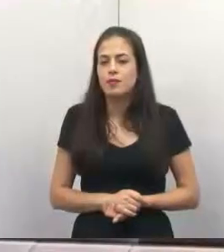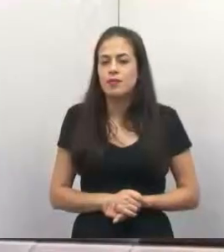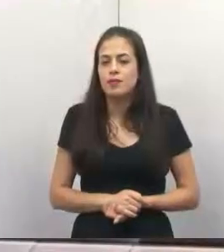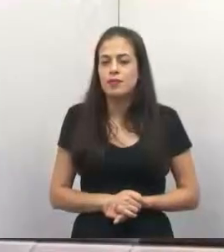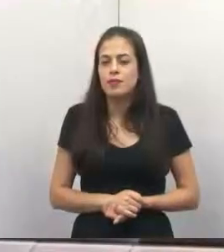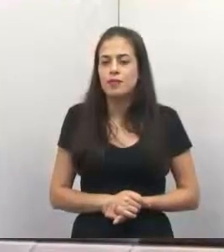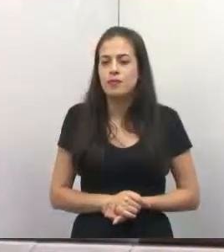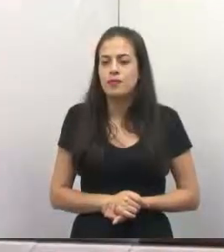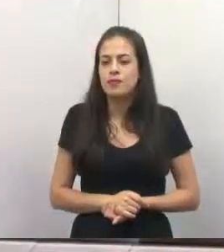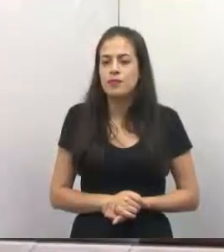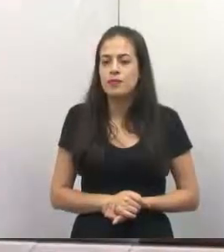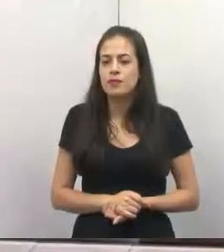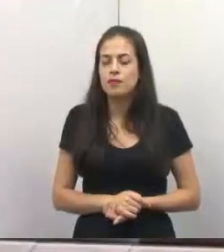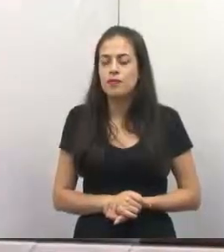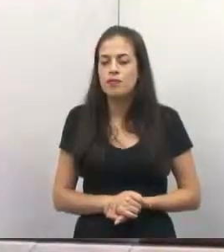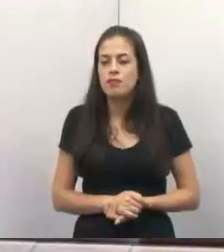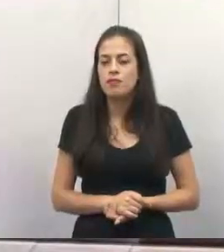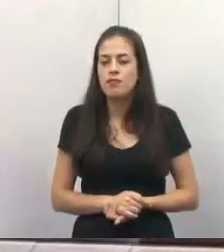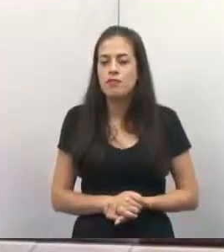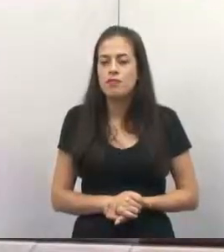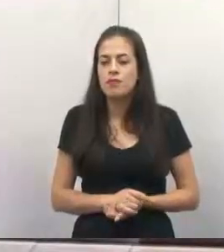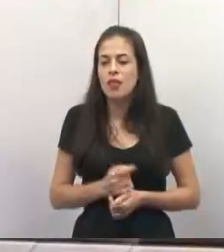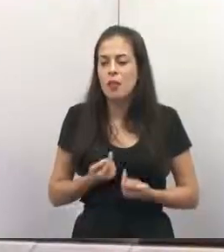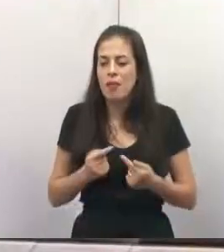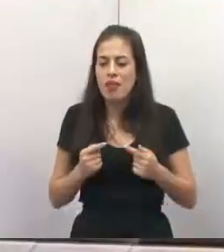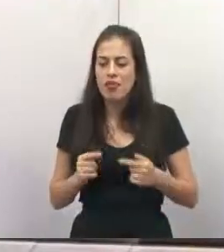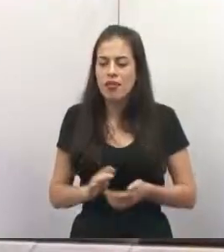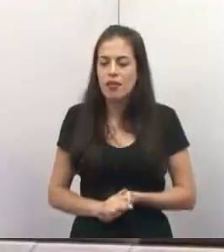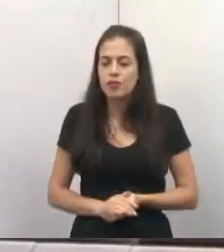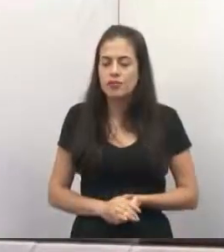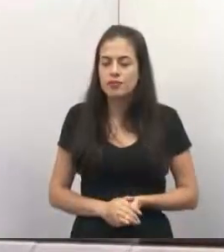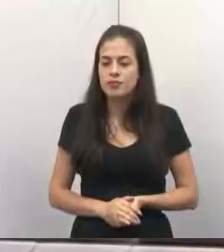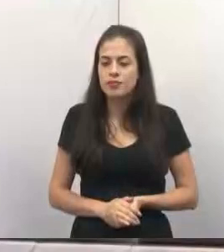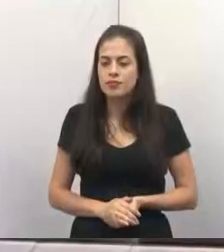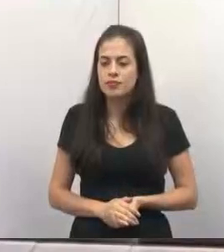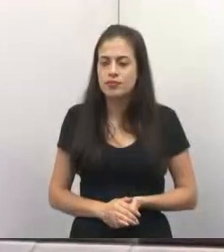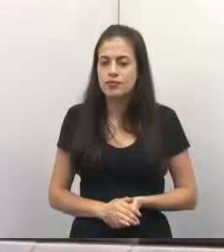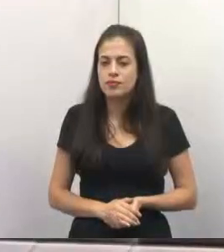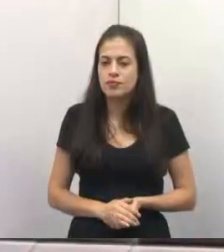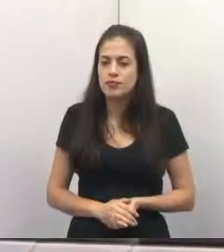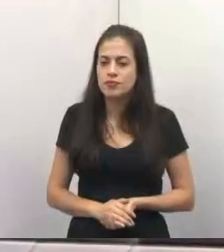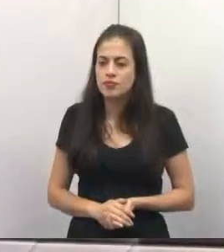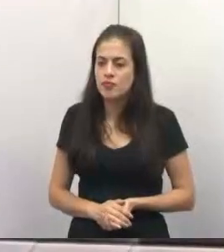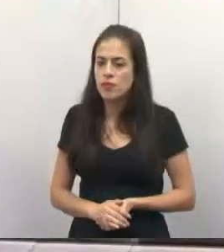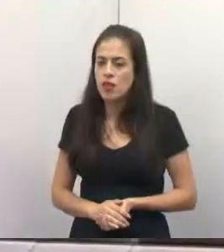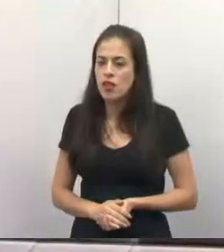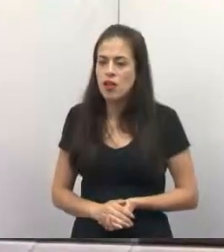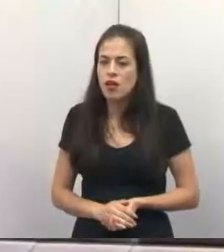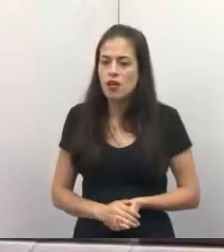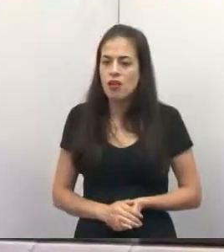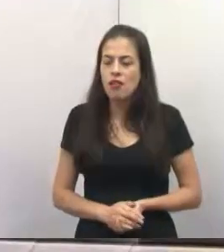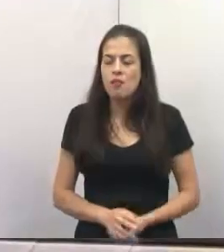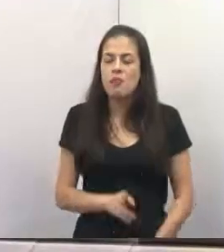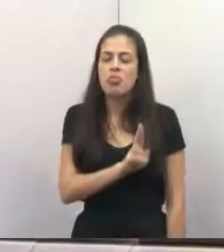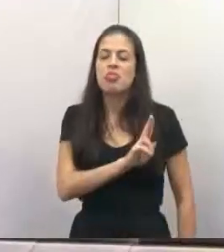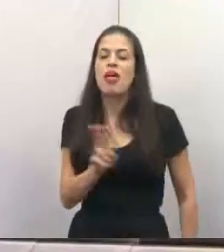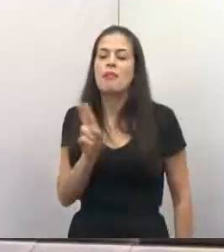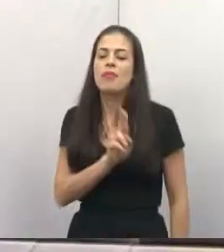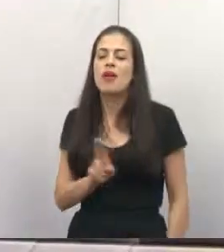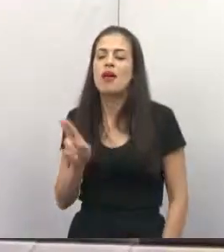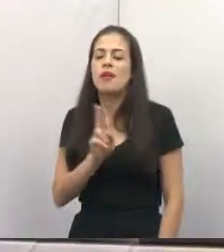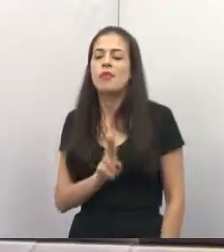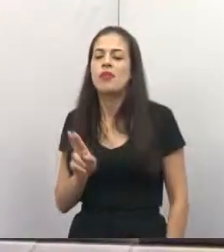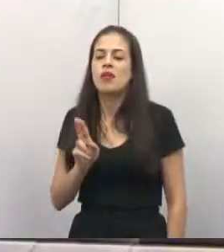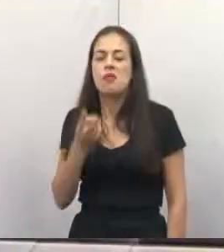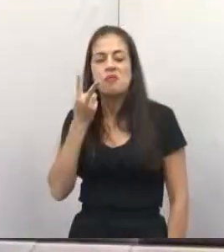Como é que eu estou incomodando aqui hoje, hein? Pelo amor de Deus. Tá louco? Toda hora meu nome sendo soltado aqui, presidente.